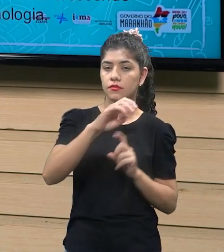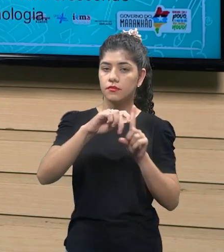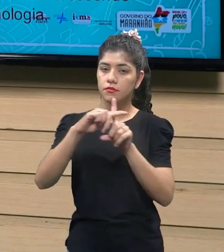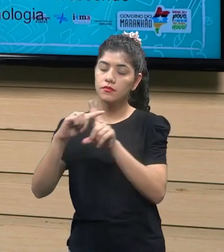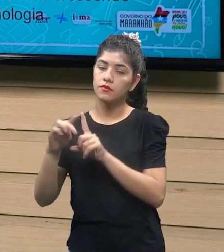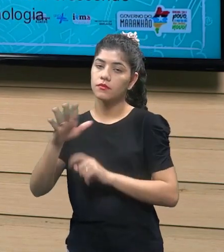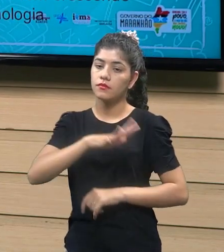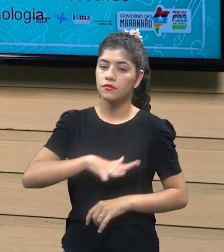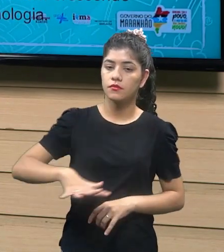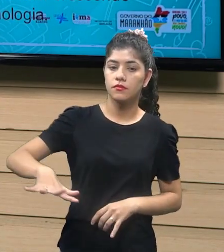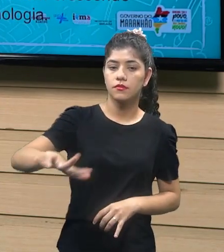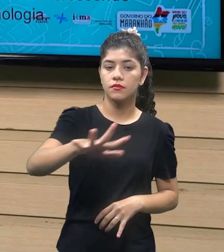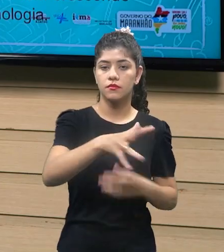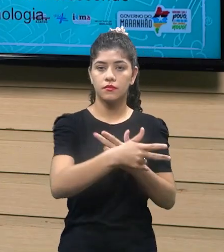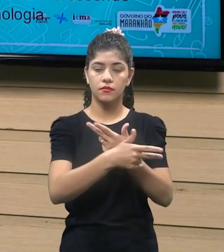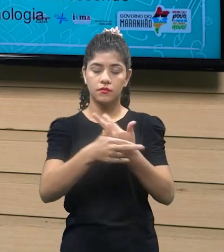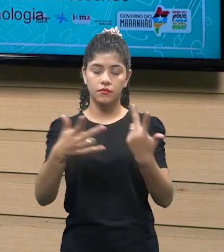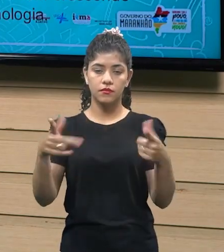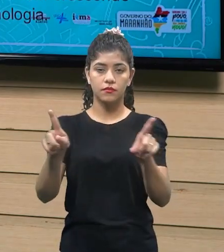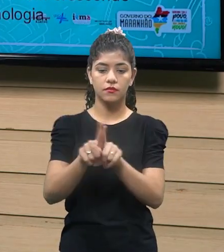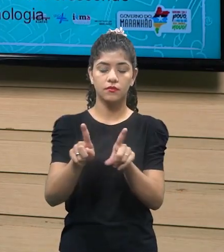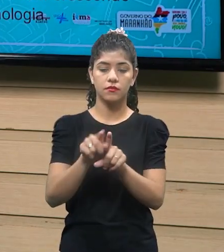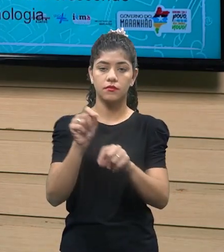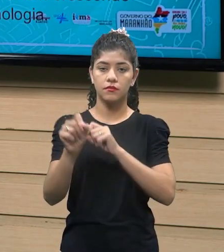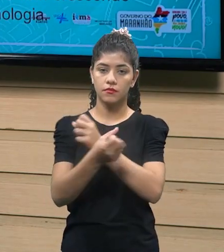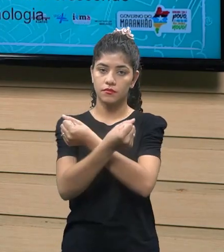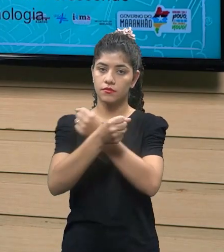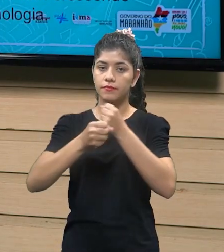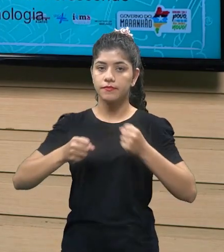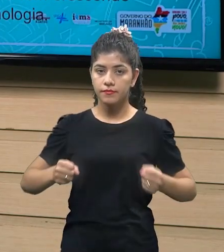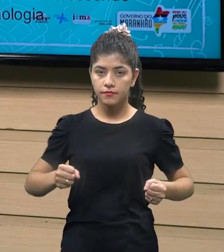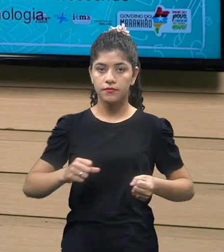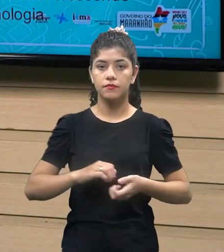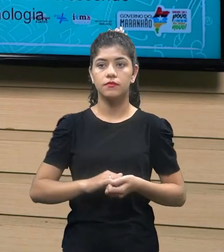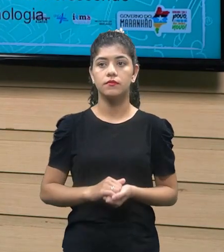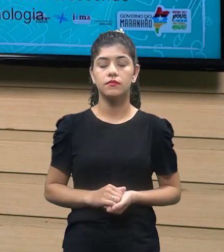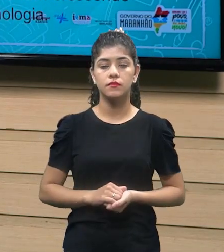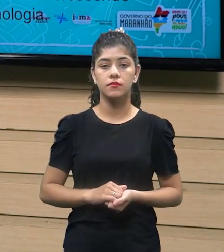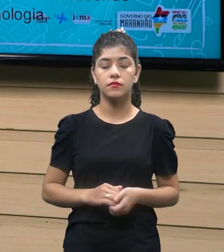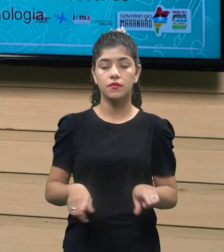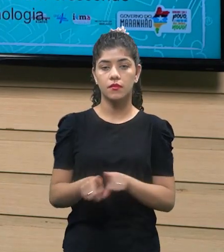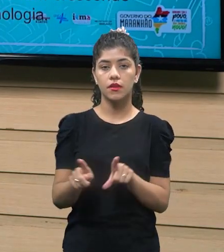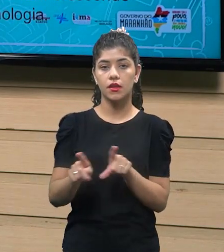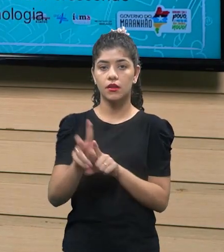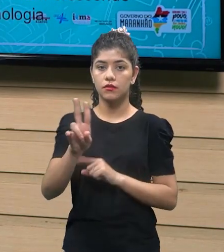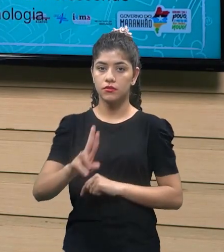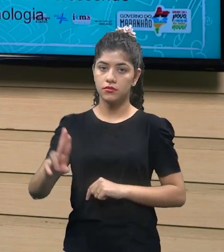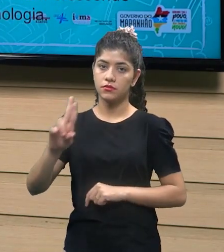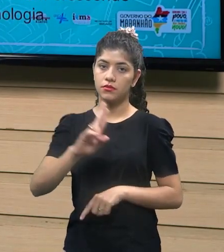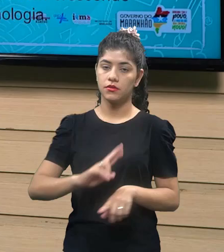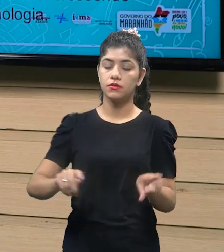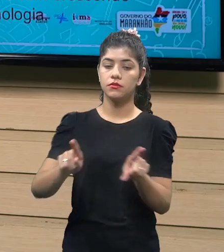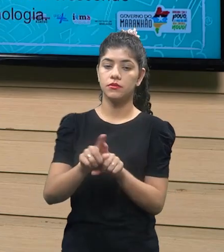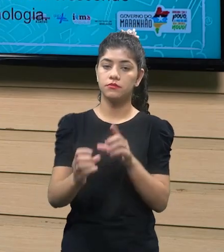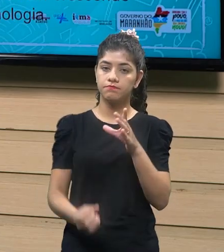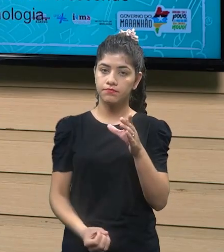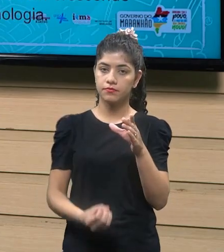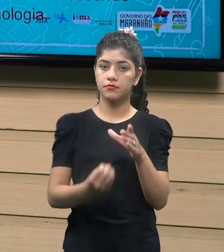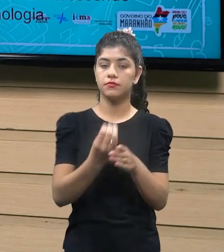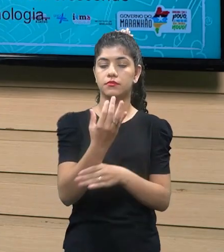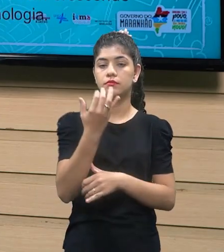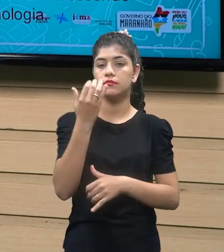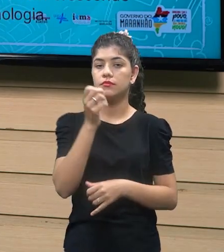gama de atuação do Java também é grande. E ela é utilizada também na produção